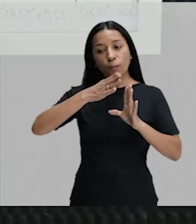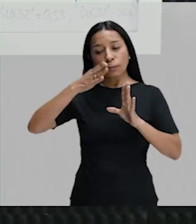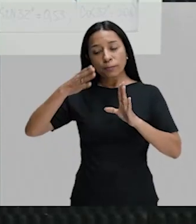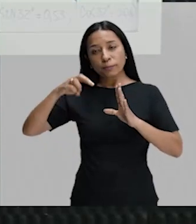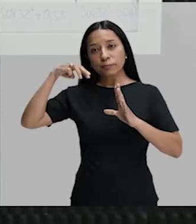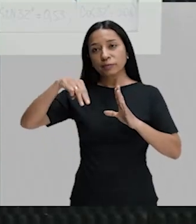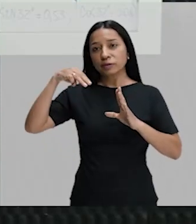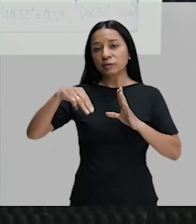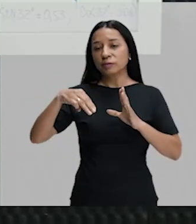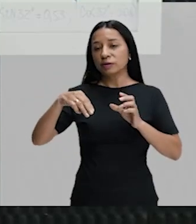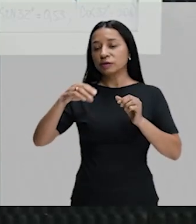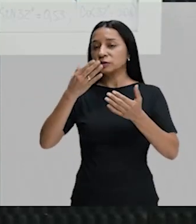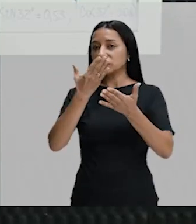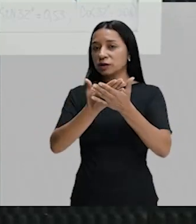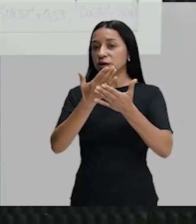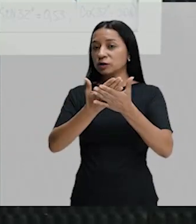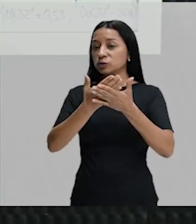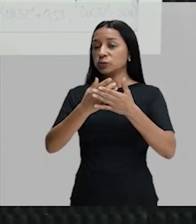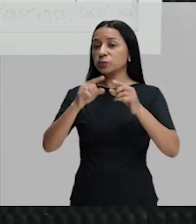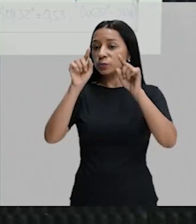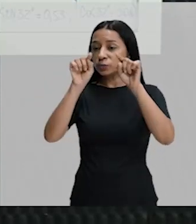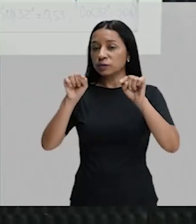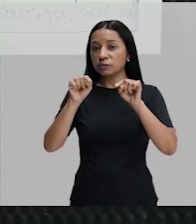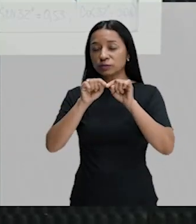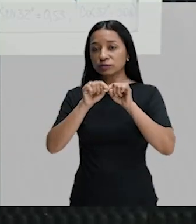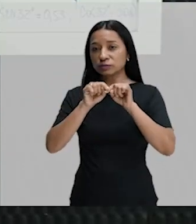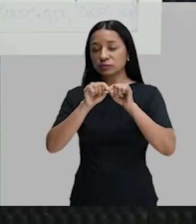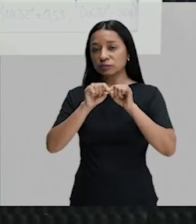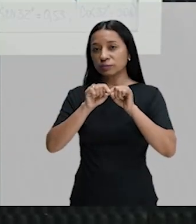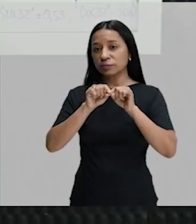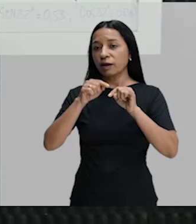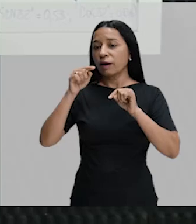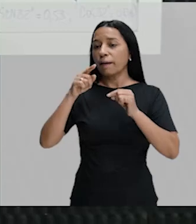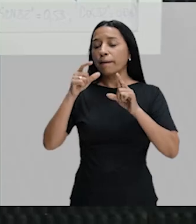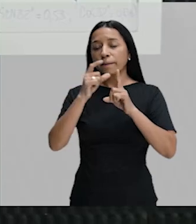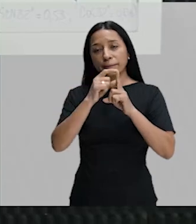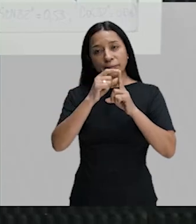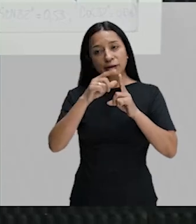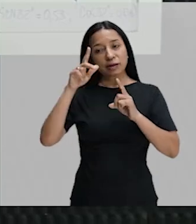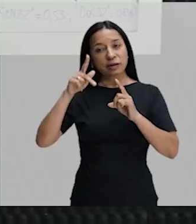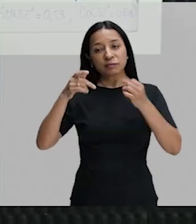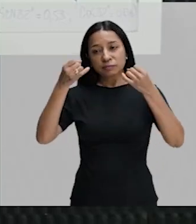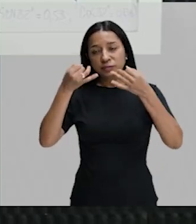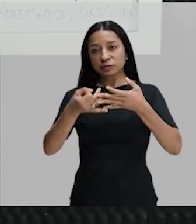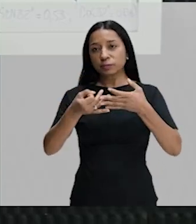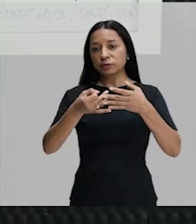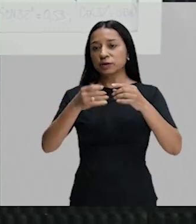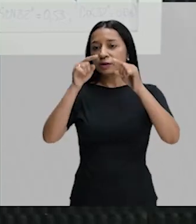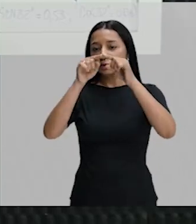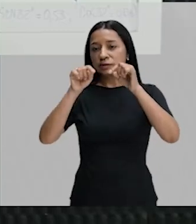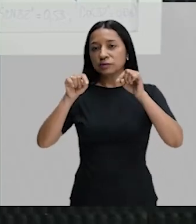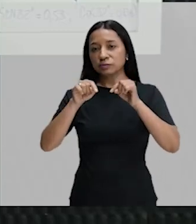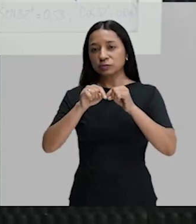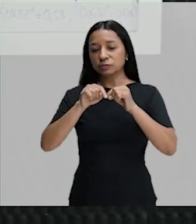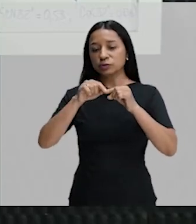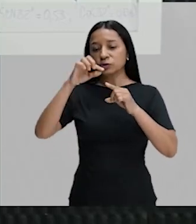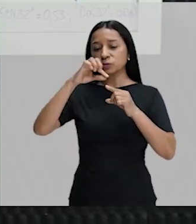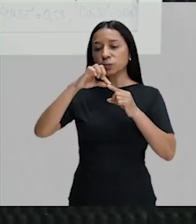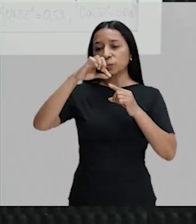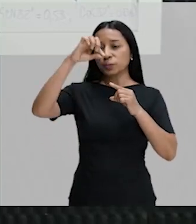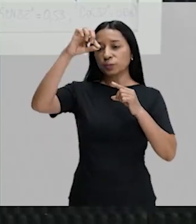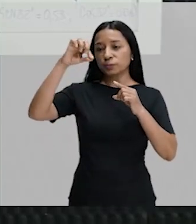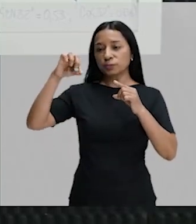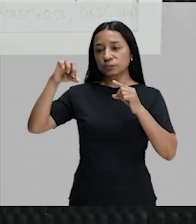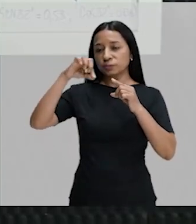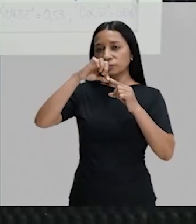matemática que faz o estudo do triângulo. A palavra já diz trigonometria, né? As medidas, né, do triângulo.